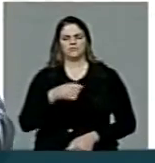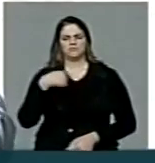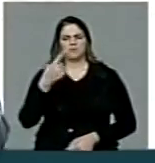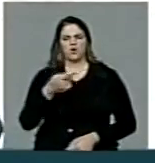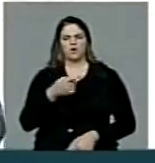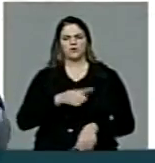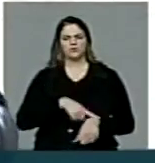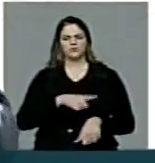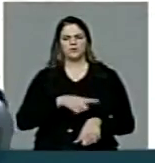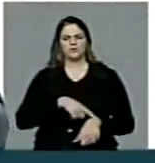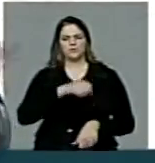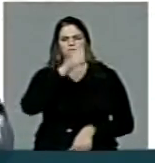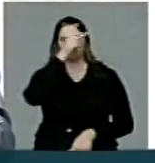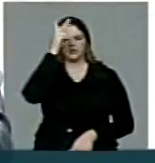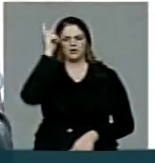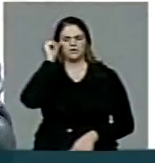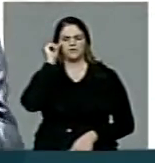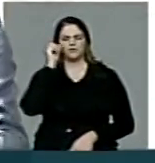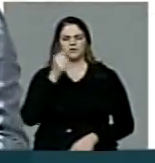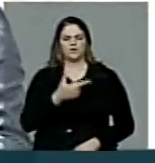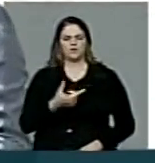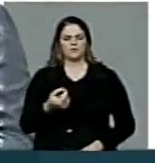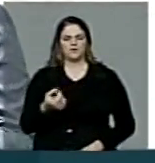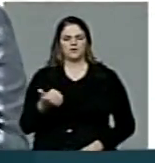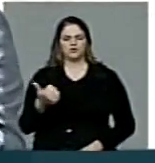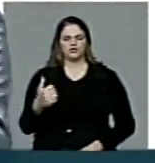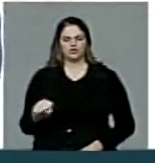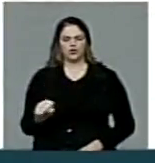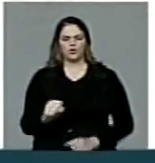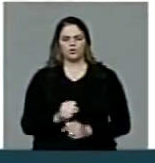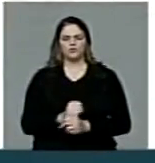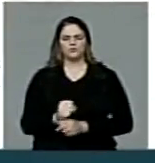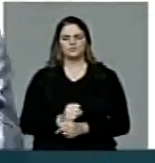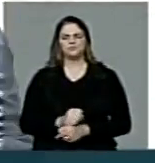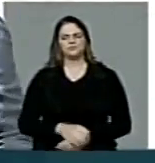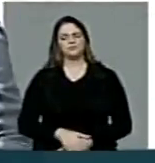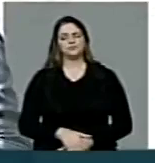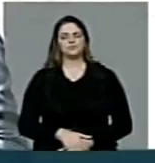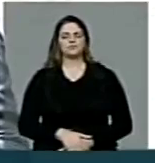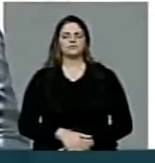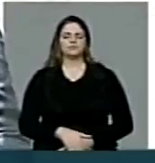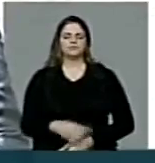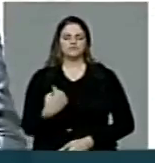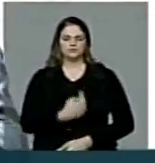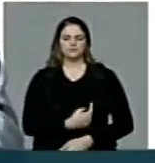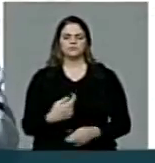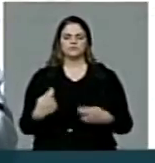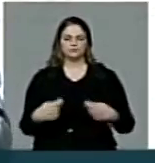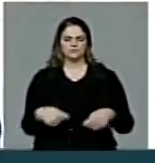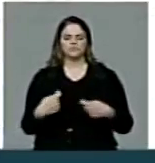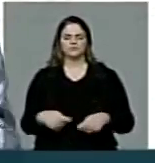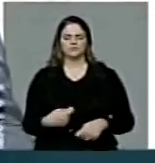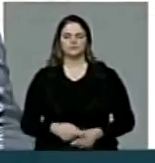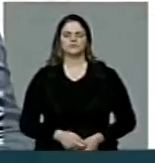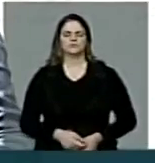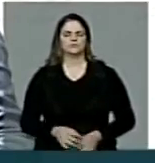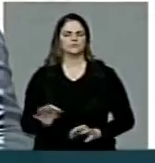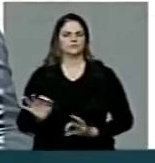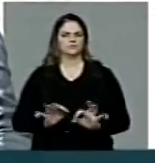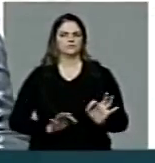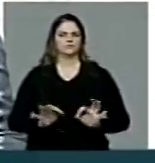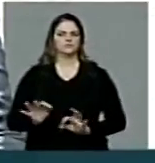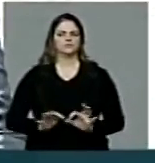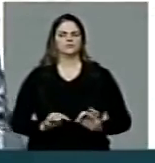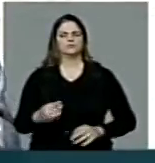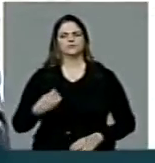próxima 2018, eleição de deputado, 2018. Mas nós temos que fazer isso, para nós normalizarmos a vida